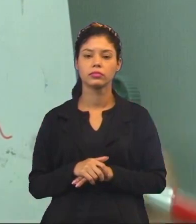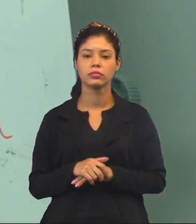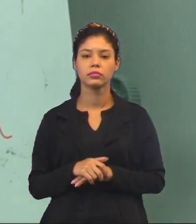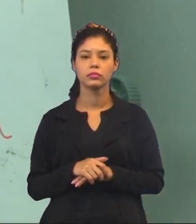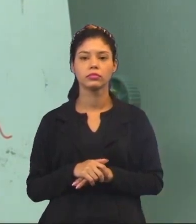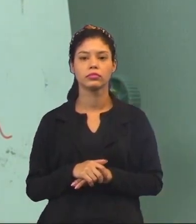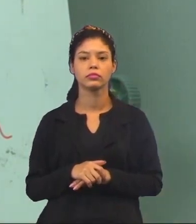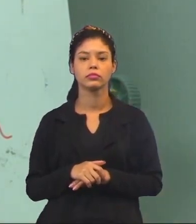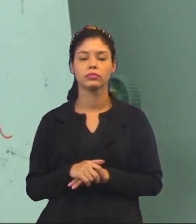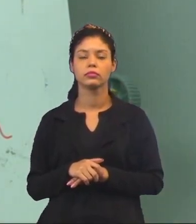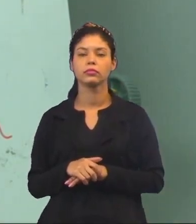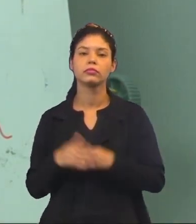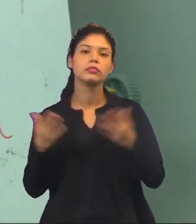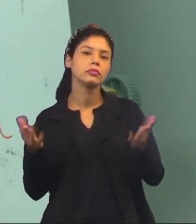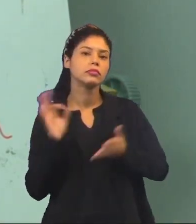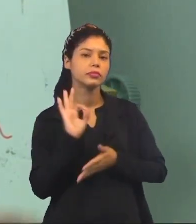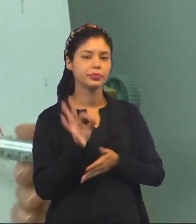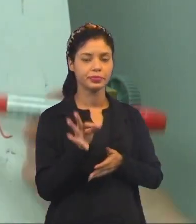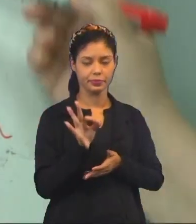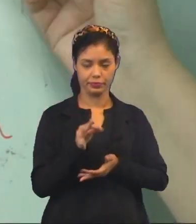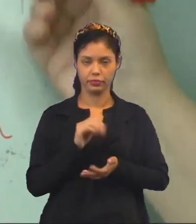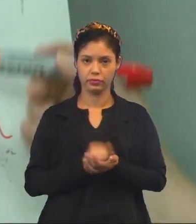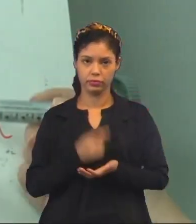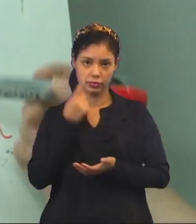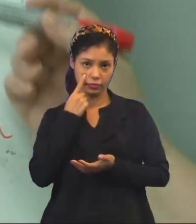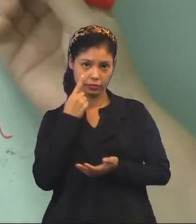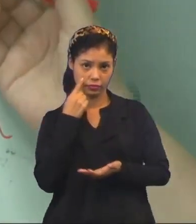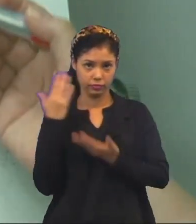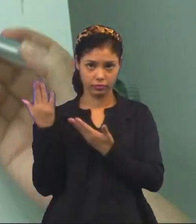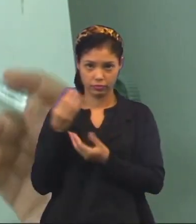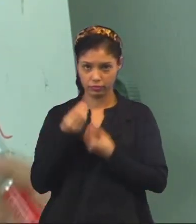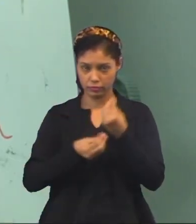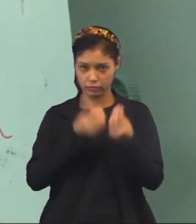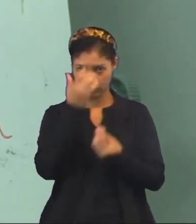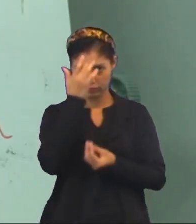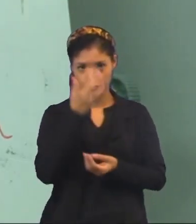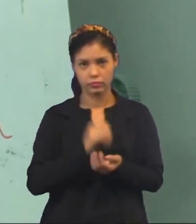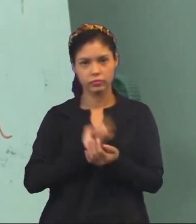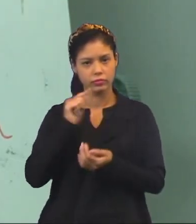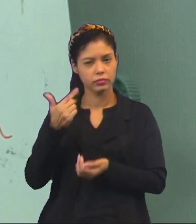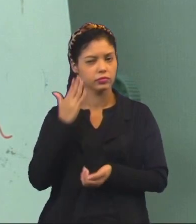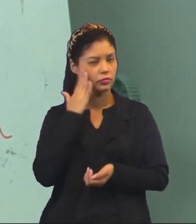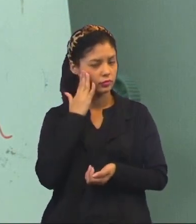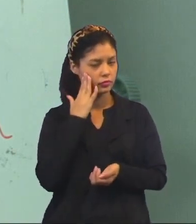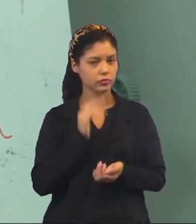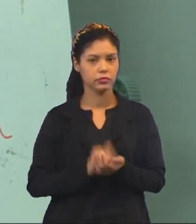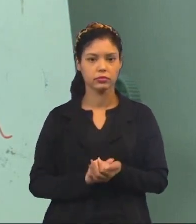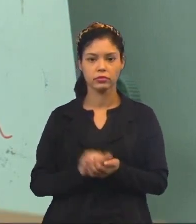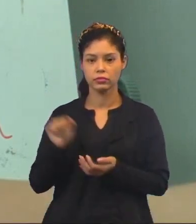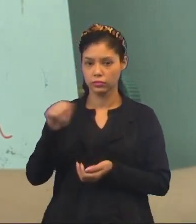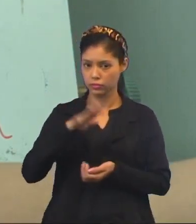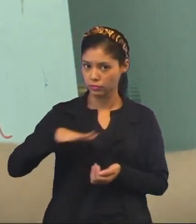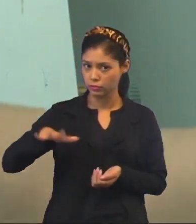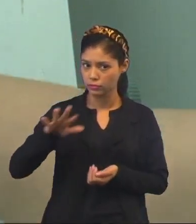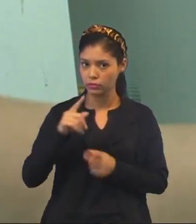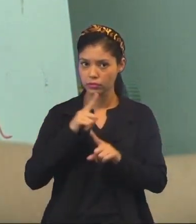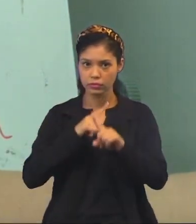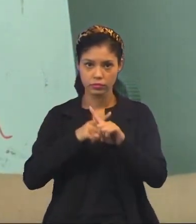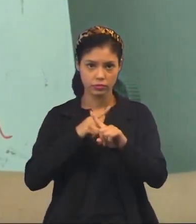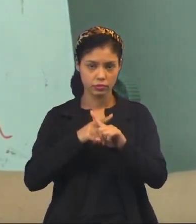16 metros. Certinho? Veja só, como é facinho. Depois que você entender que a área é